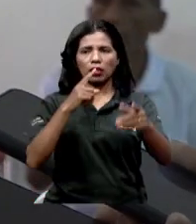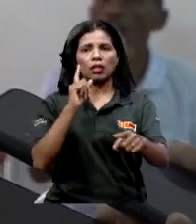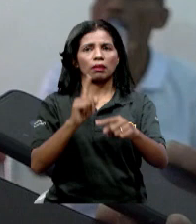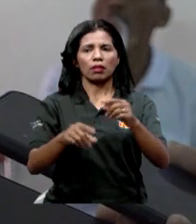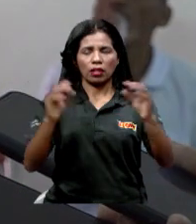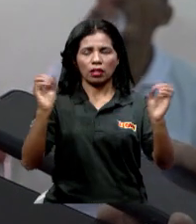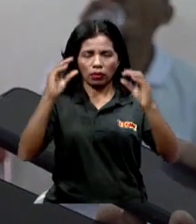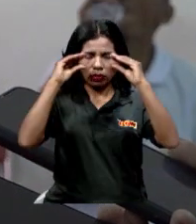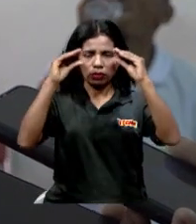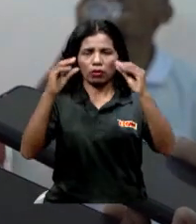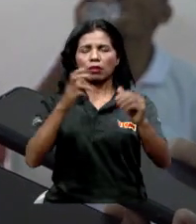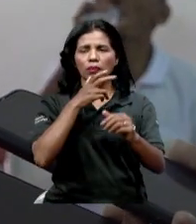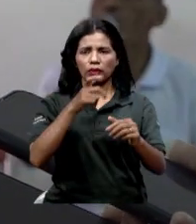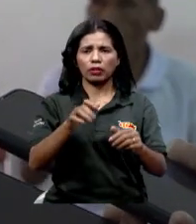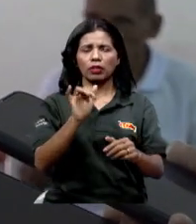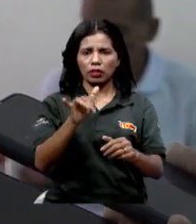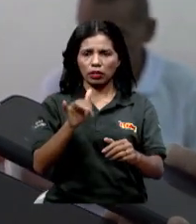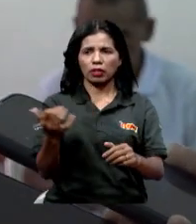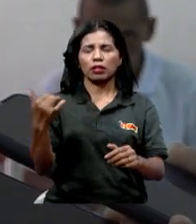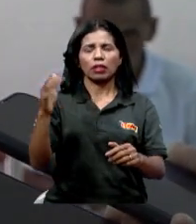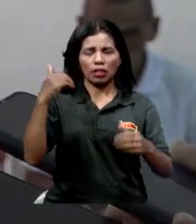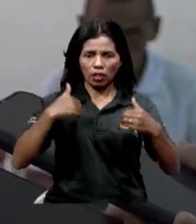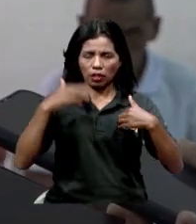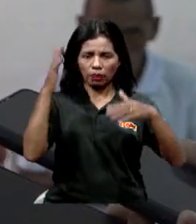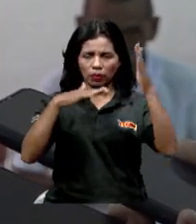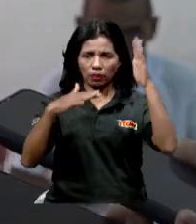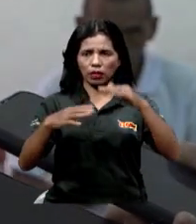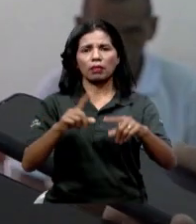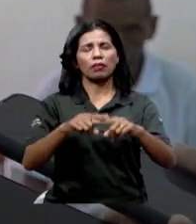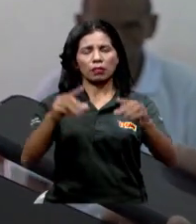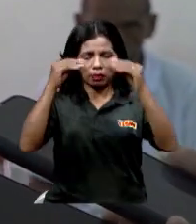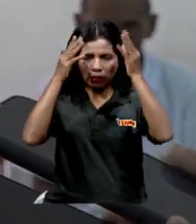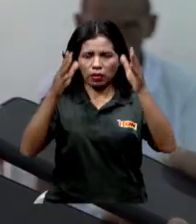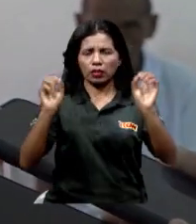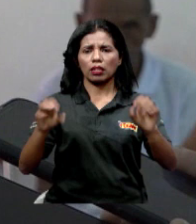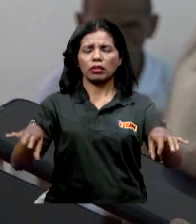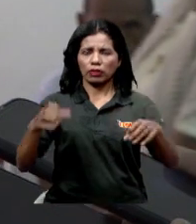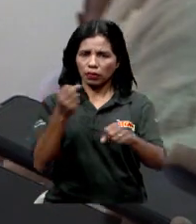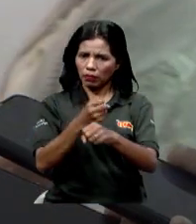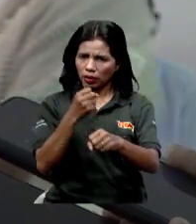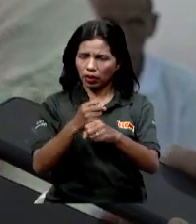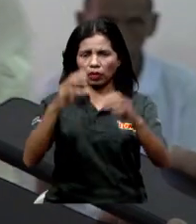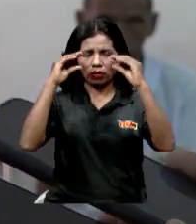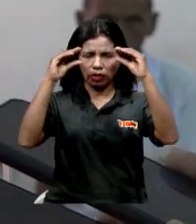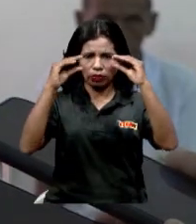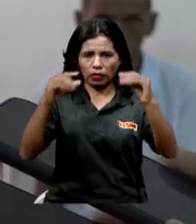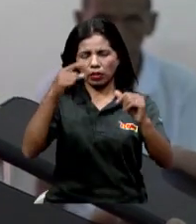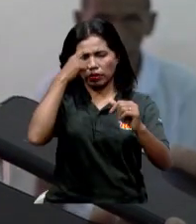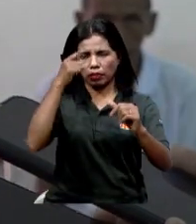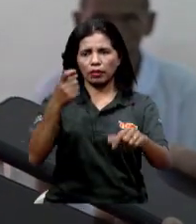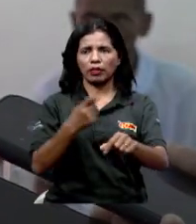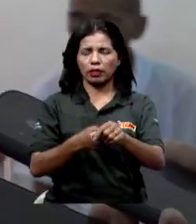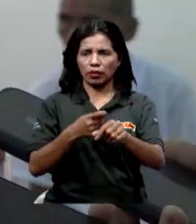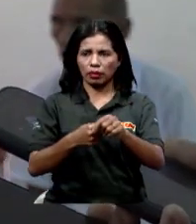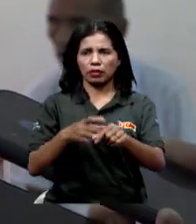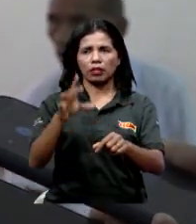coi hanori o português sim dela ruma se retam problema mas bem professor sim tem que hakasan a tu hanori também quando torna